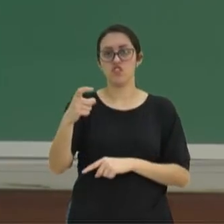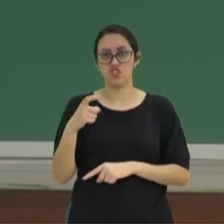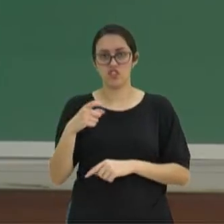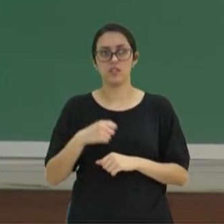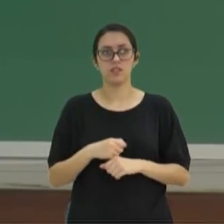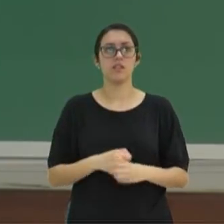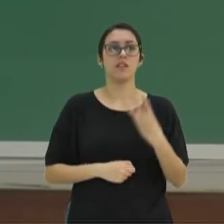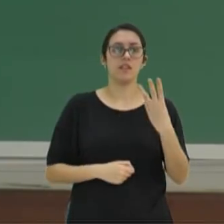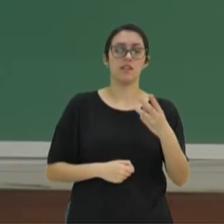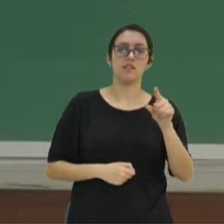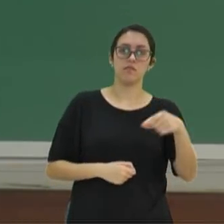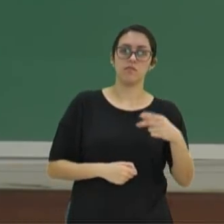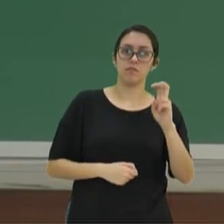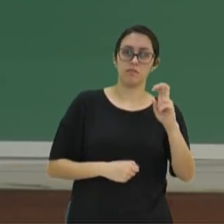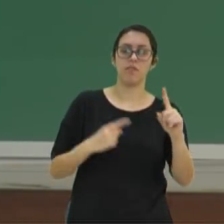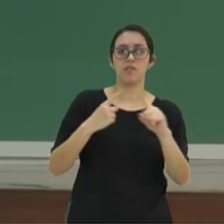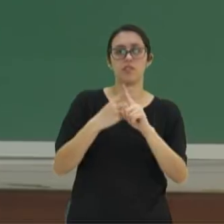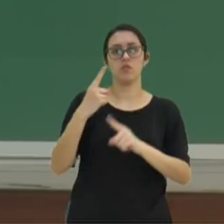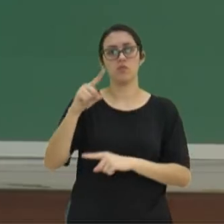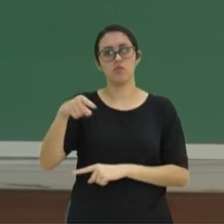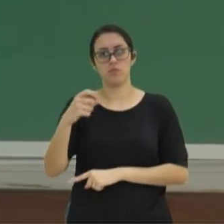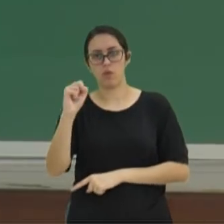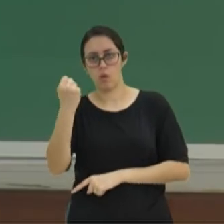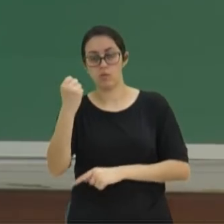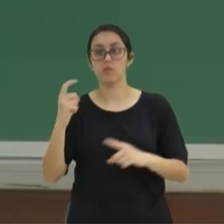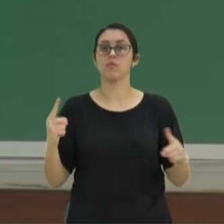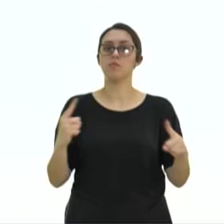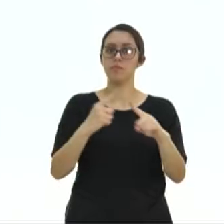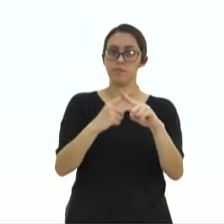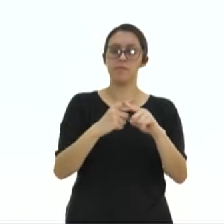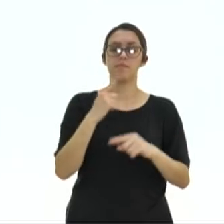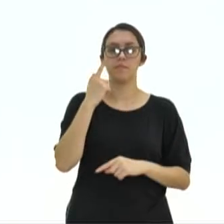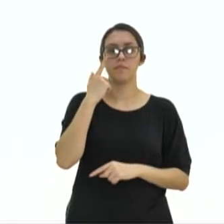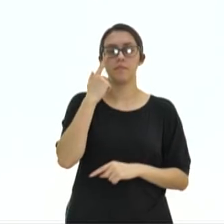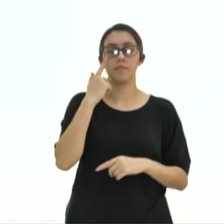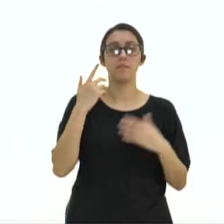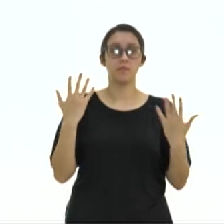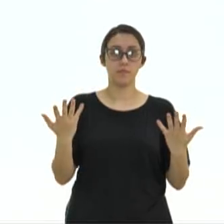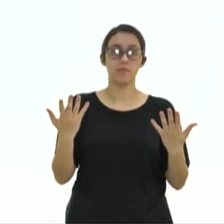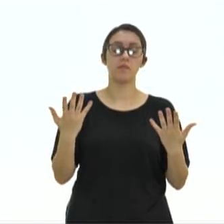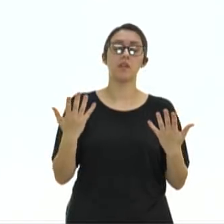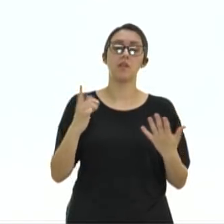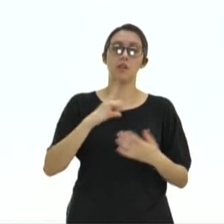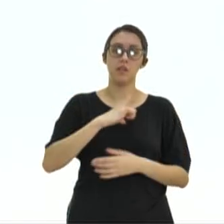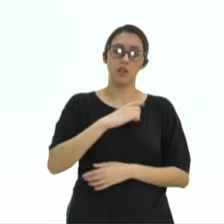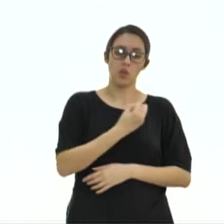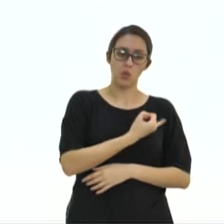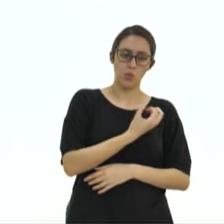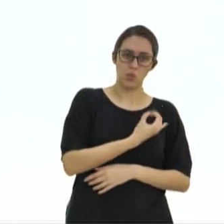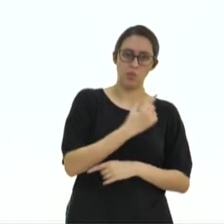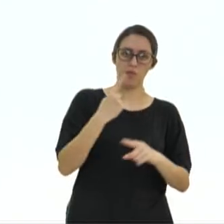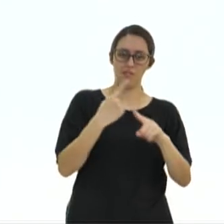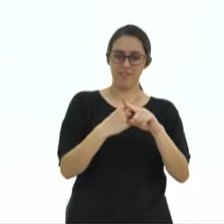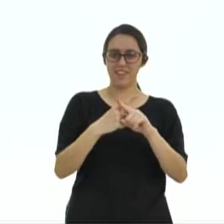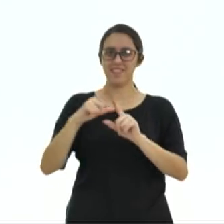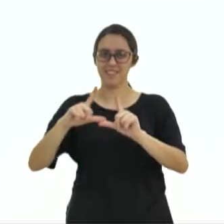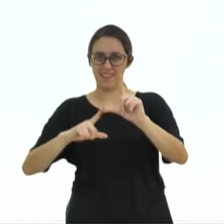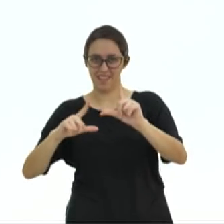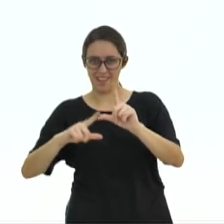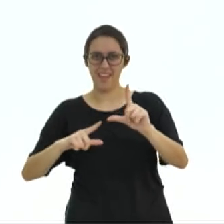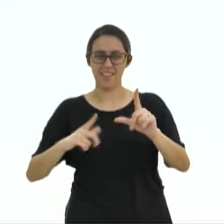vezes 1,8. Vou multiplicar. Multiplicando número por letra, fica o número e a letra. A gente já viu